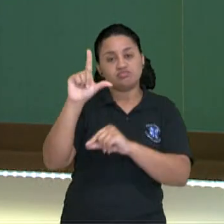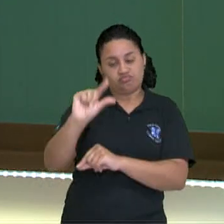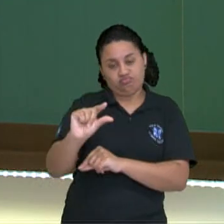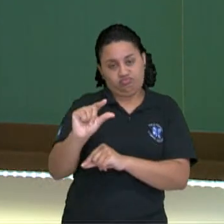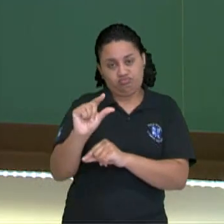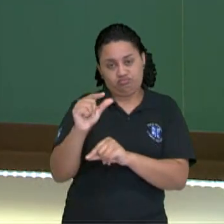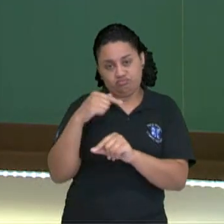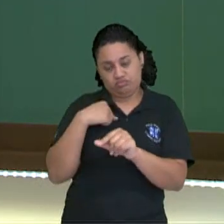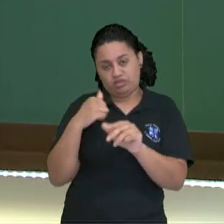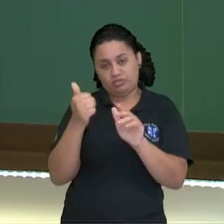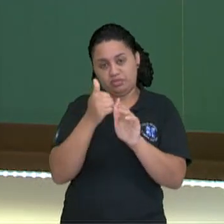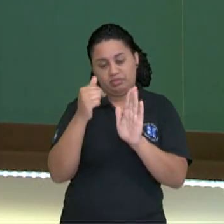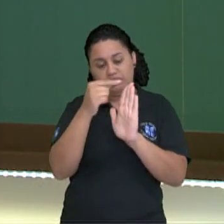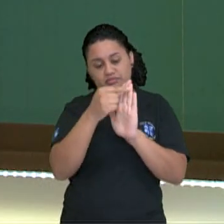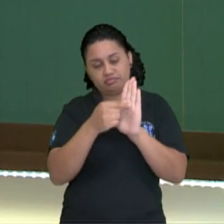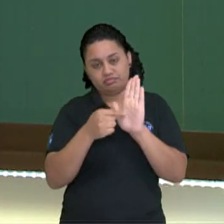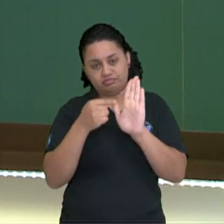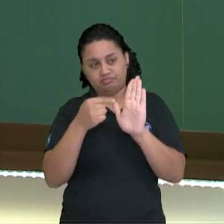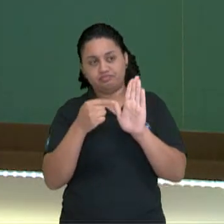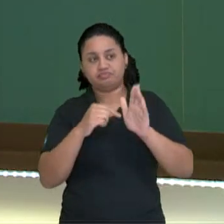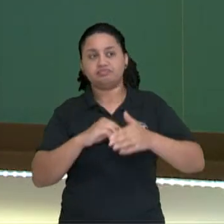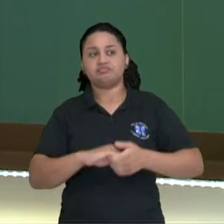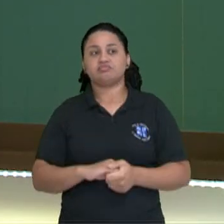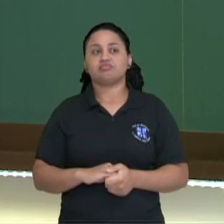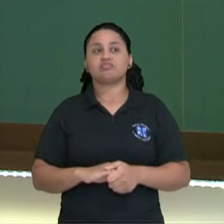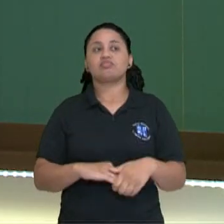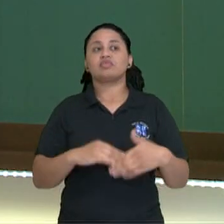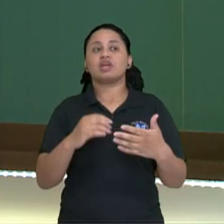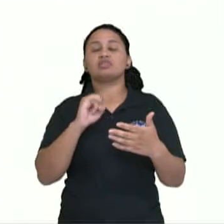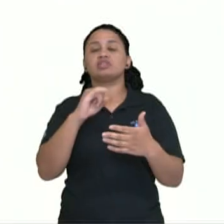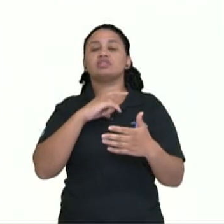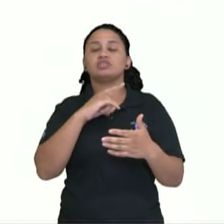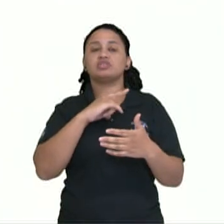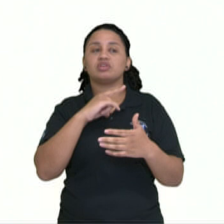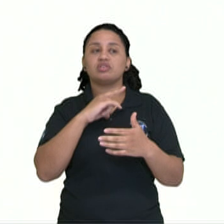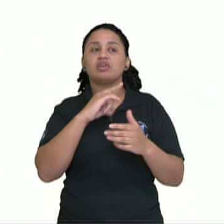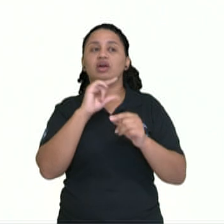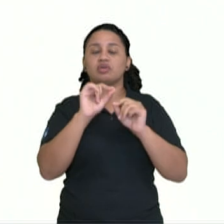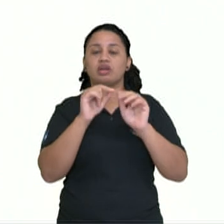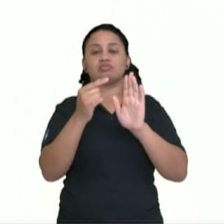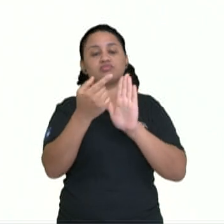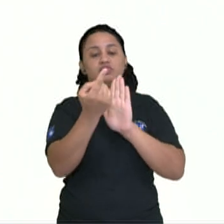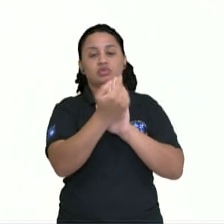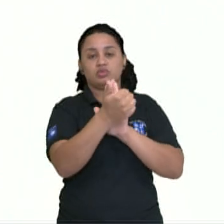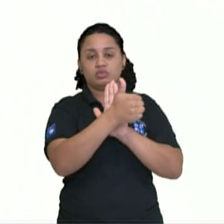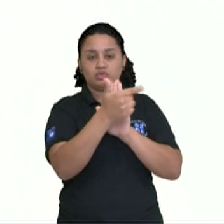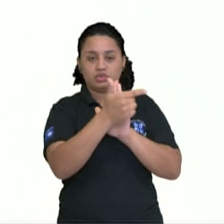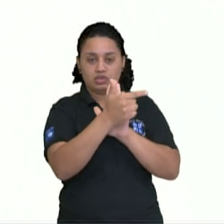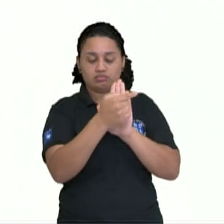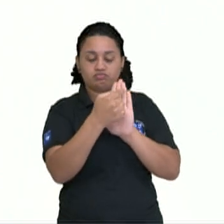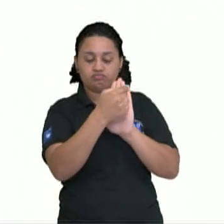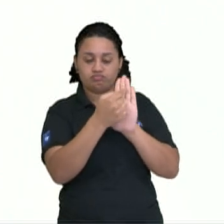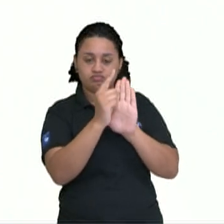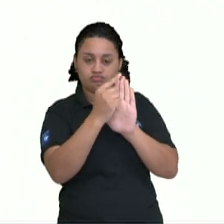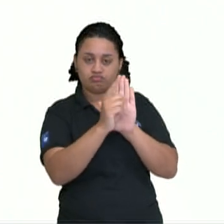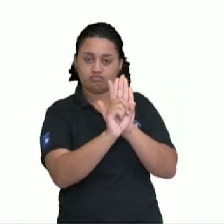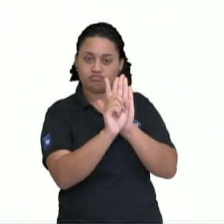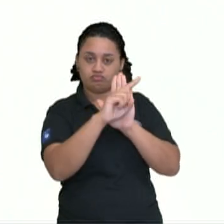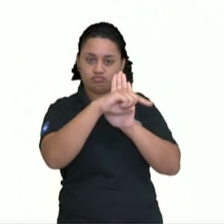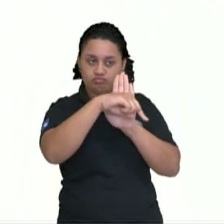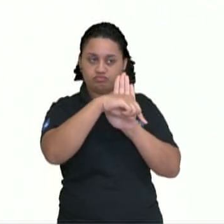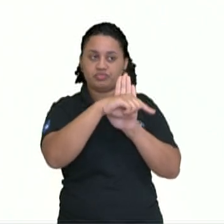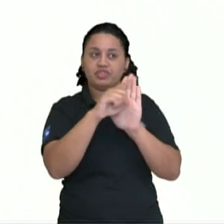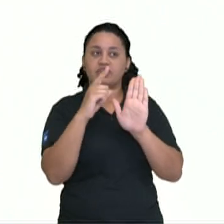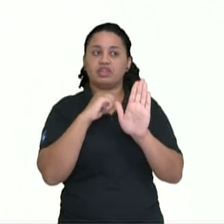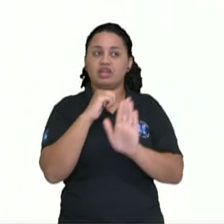ângulo ao primeiro quadrante. Então, aqui, se eu tiver ângulos que estão no segundo quadrante, eu vou fazer